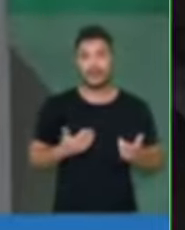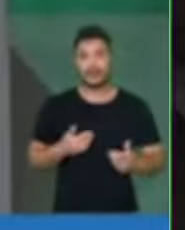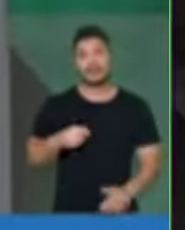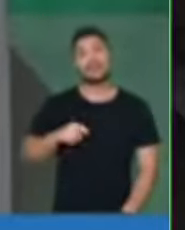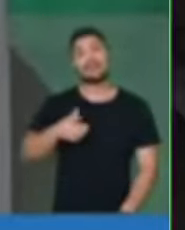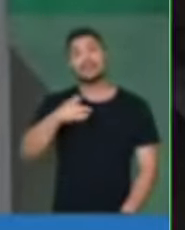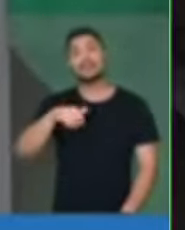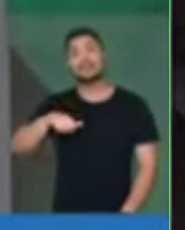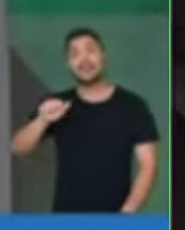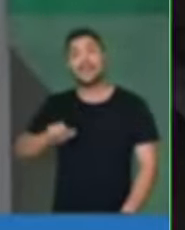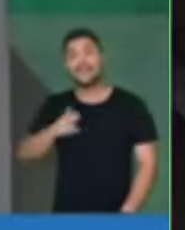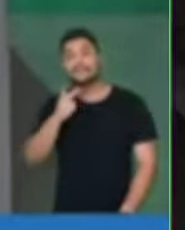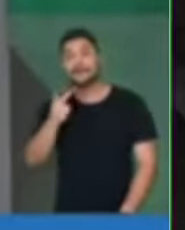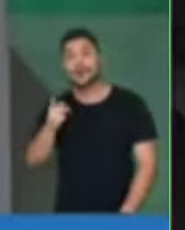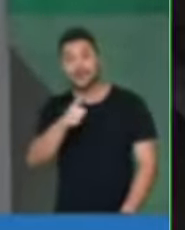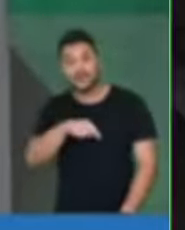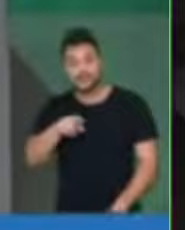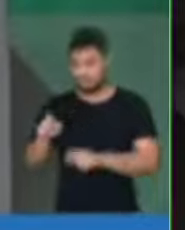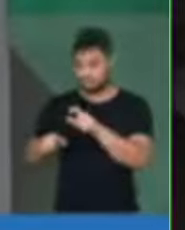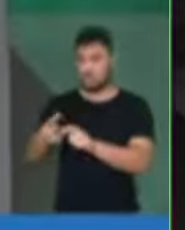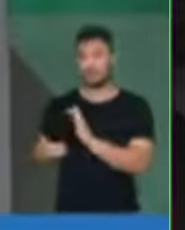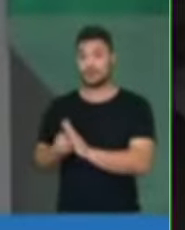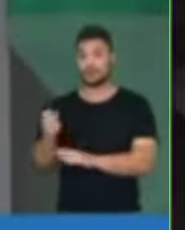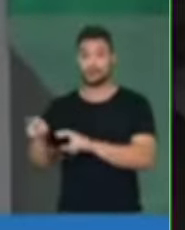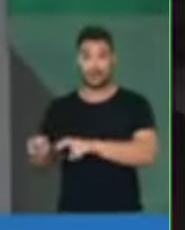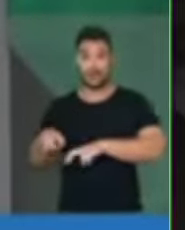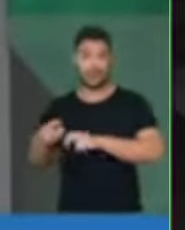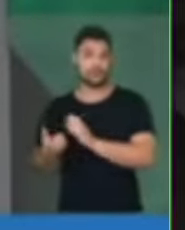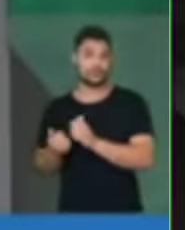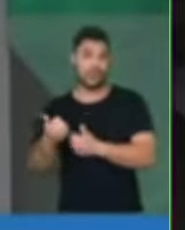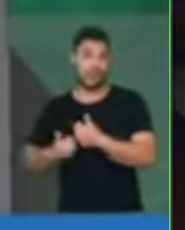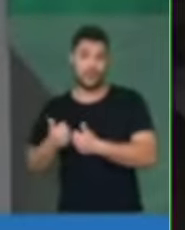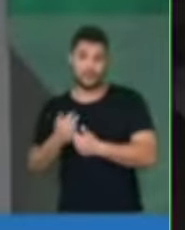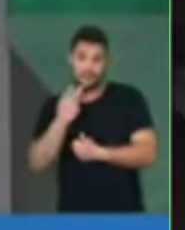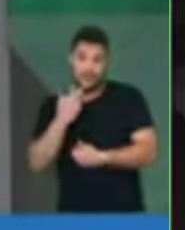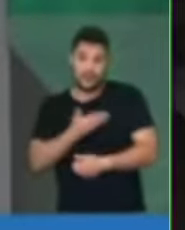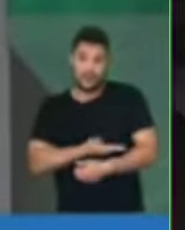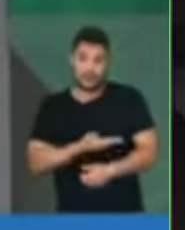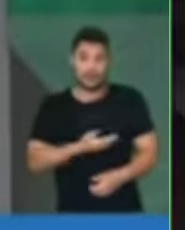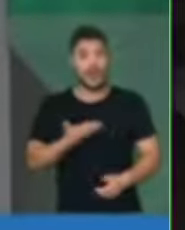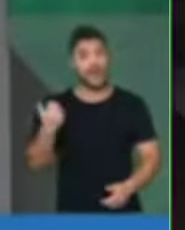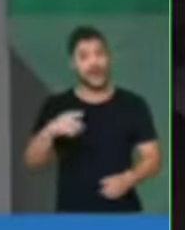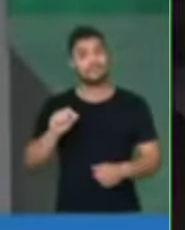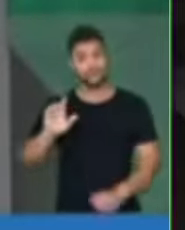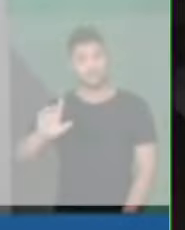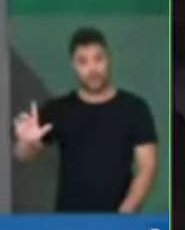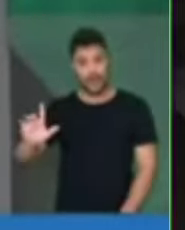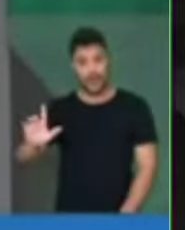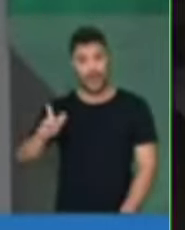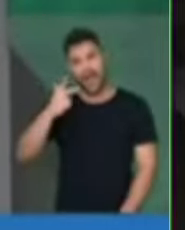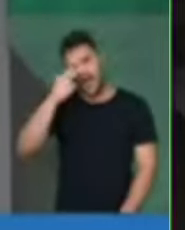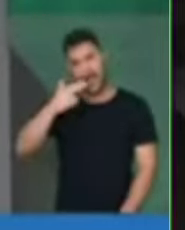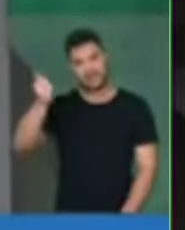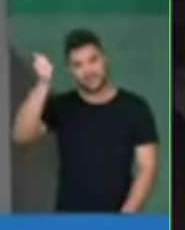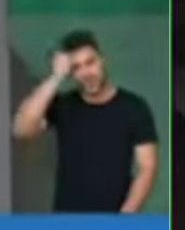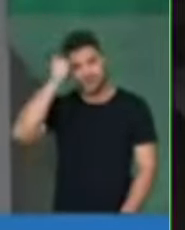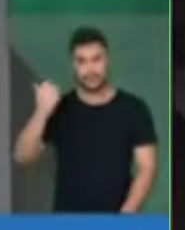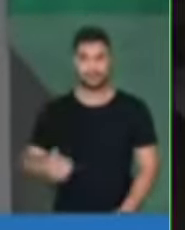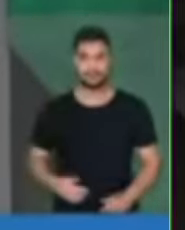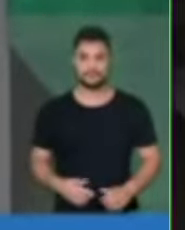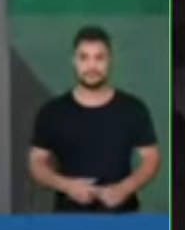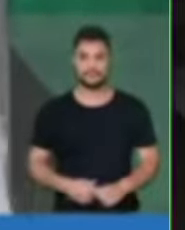isso foram os próprios produtores de arroz. Então, meus amigos, quem fez o L deve estar muito arrependido.